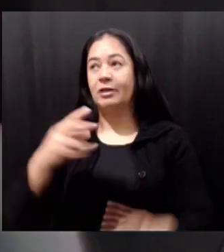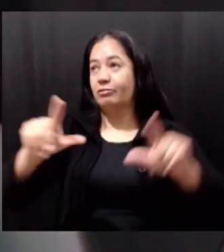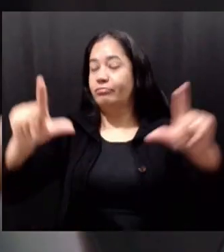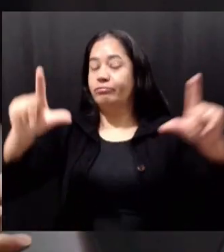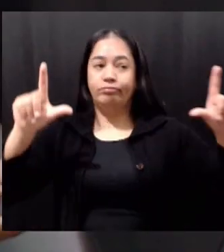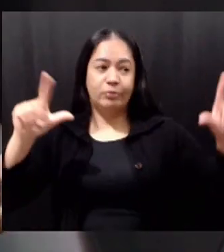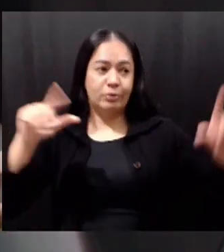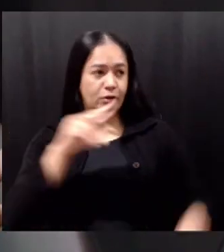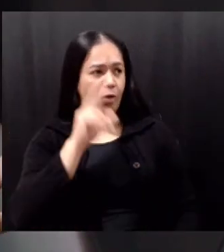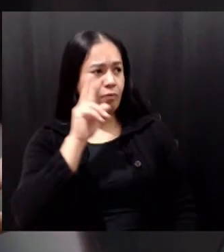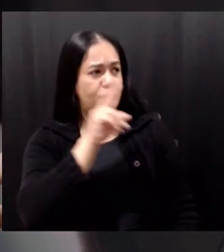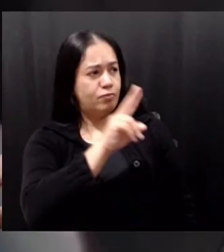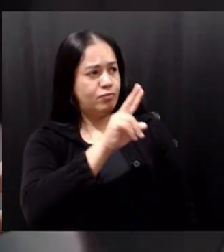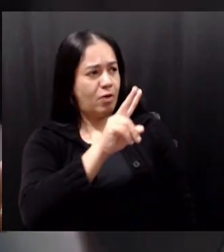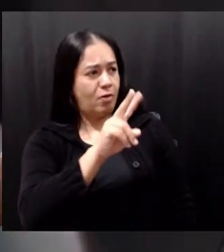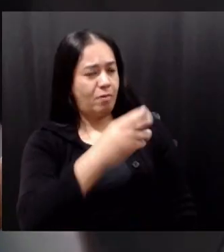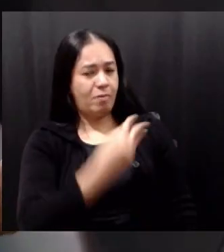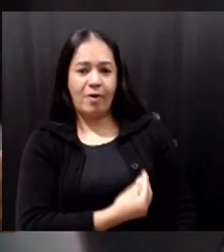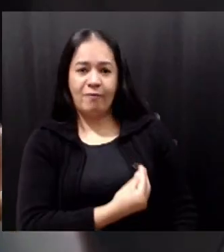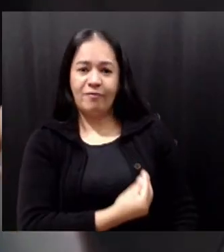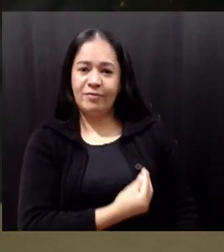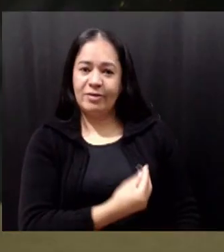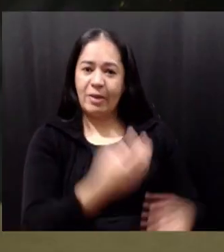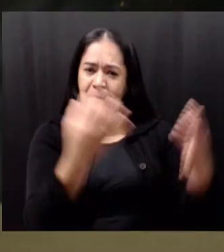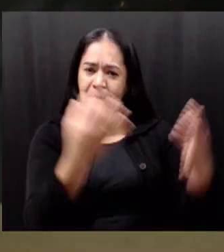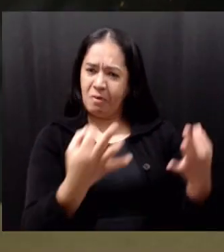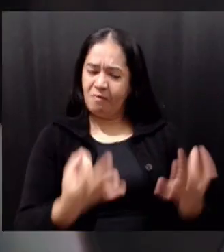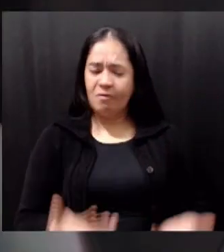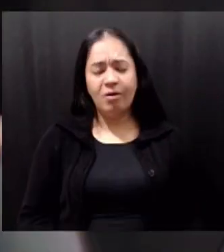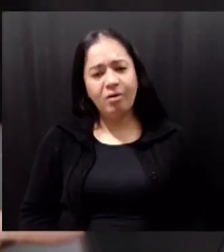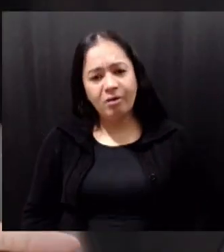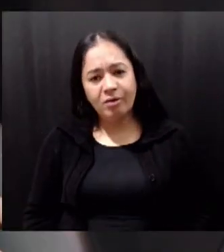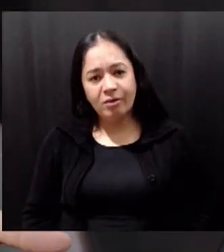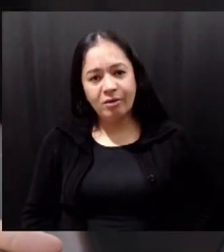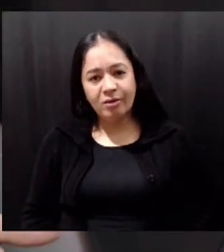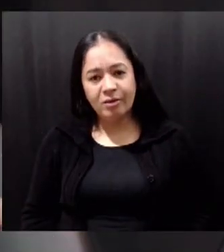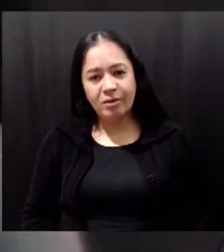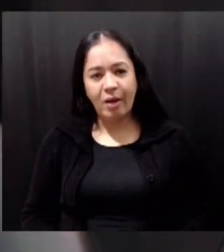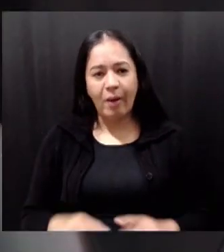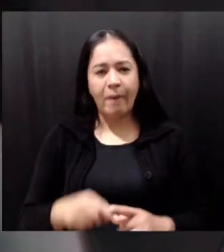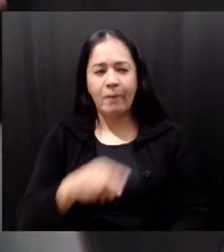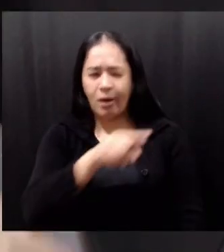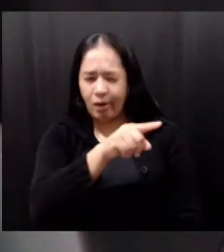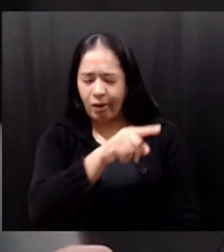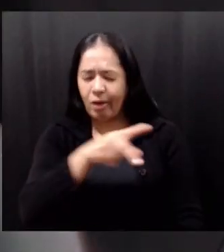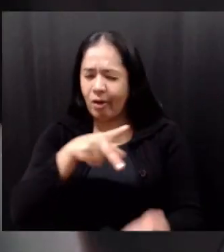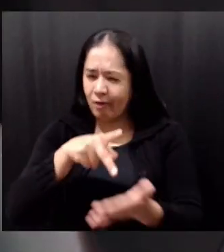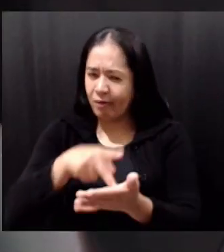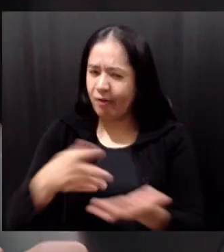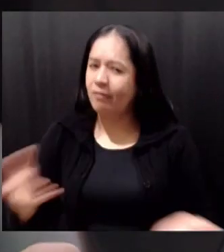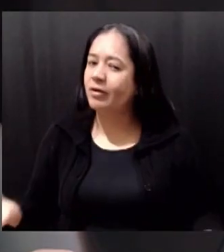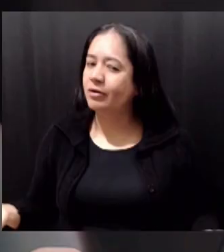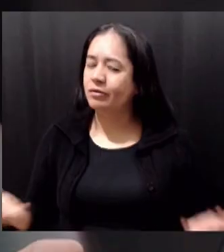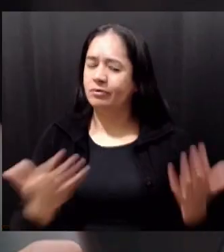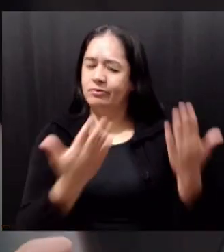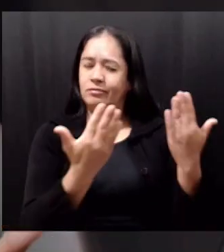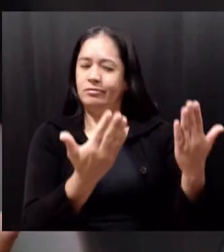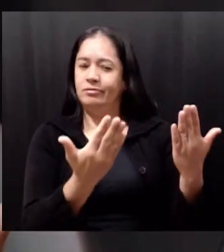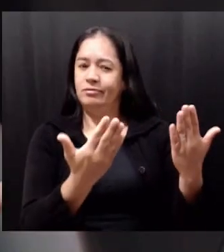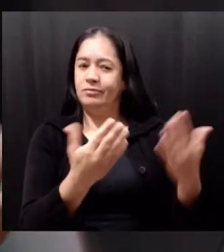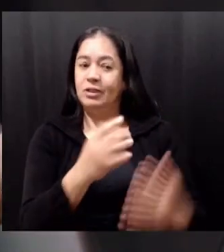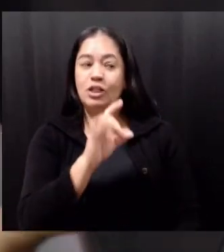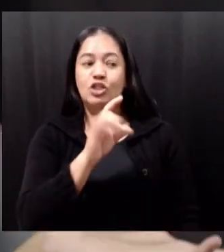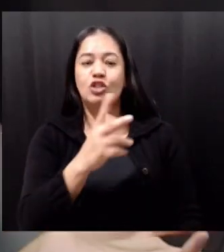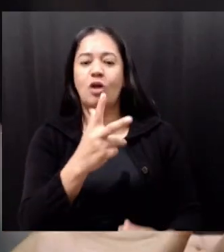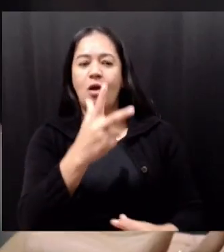é perfeita, sempre. né? Mas será que aquilo que está sendo mostrado lá é um recorte, né? Uhum.